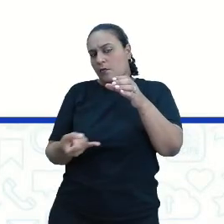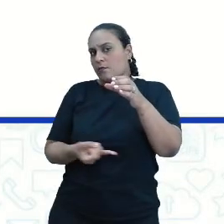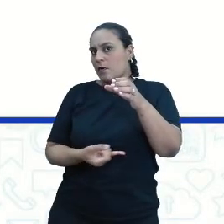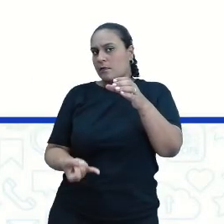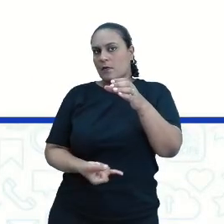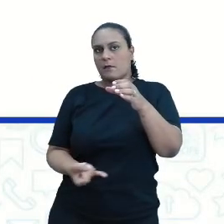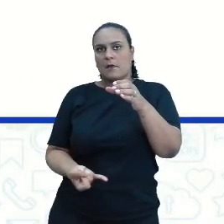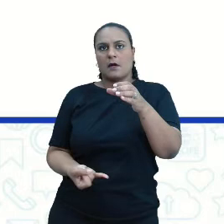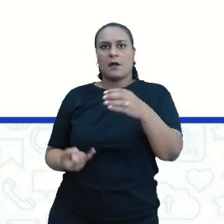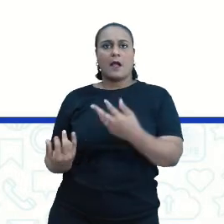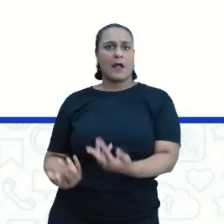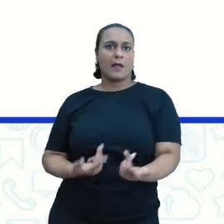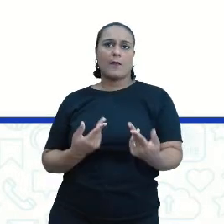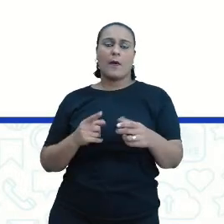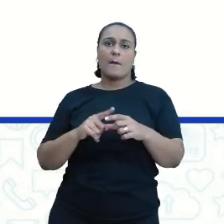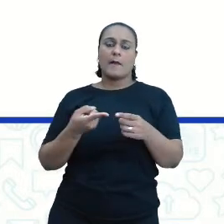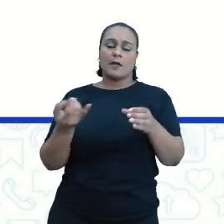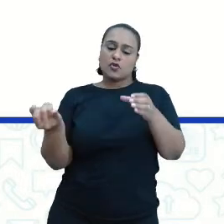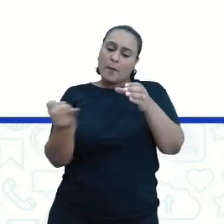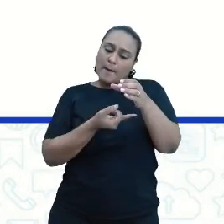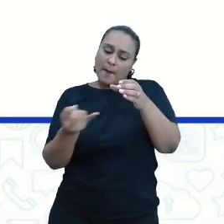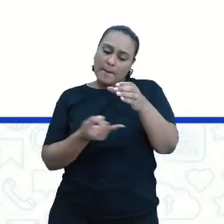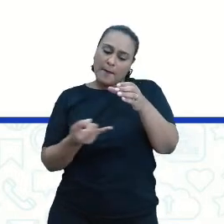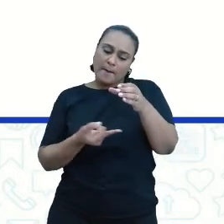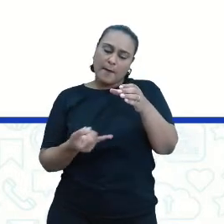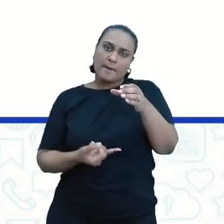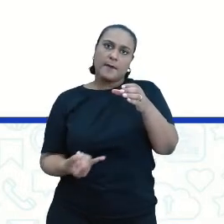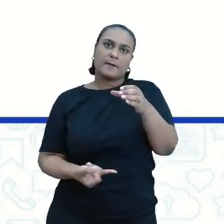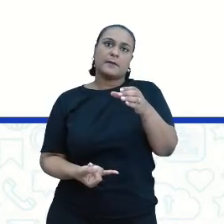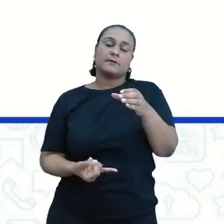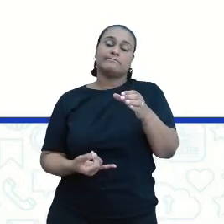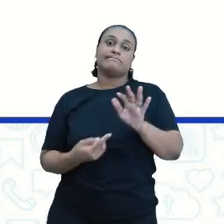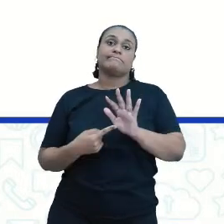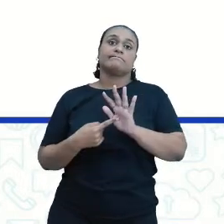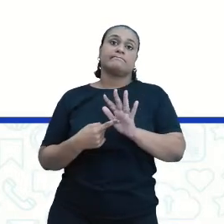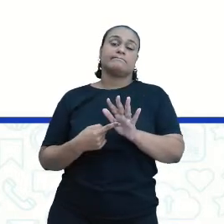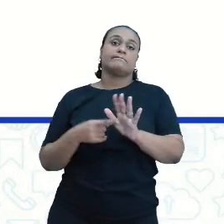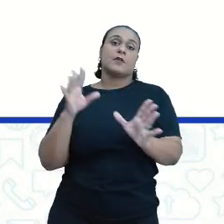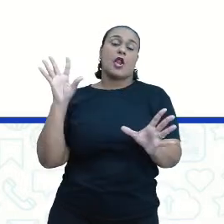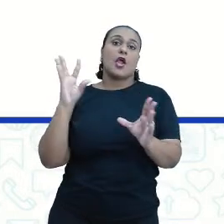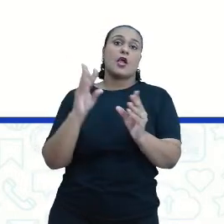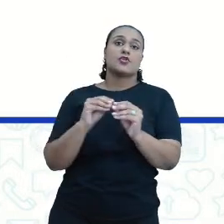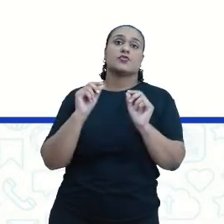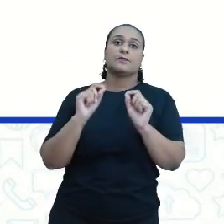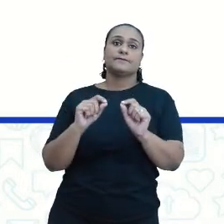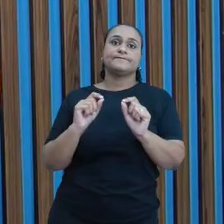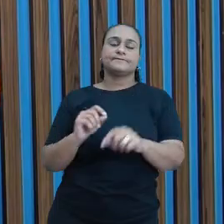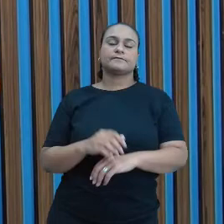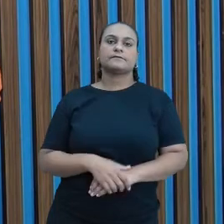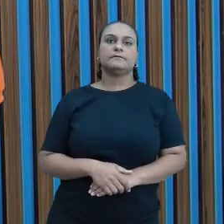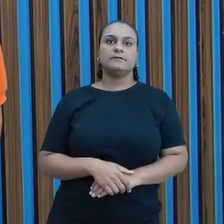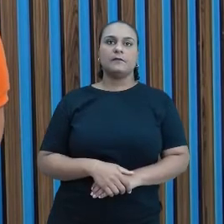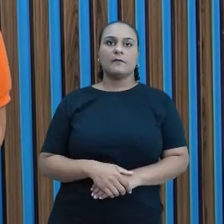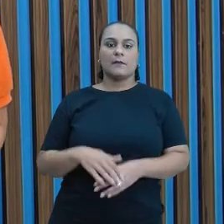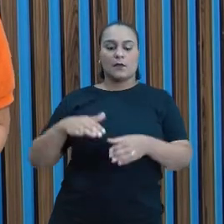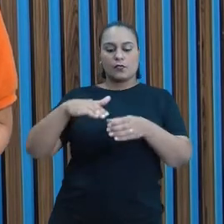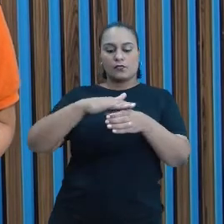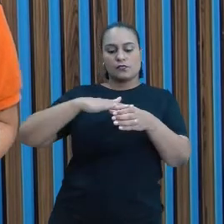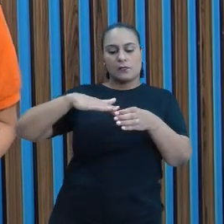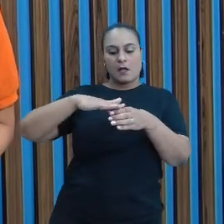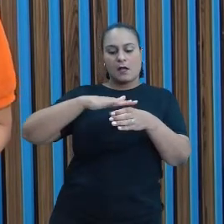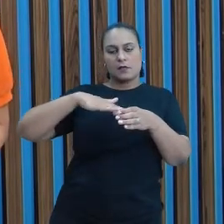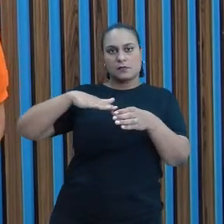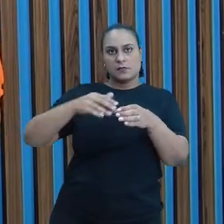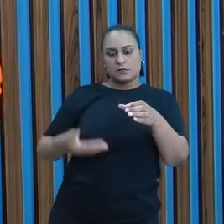objeto que vai aparecer em cada um desses fatiamentos. Então, o que eu estou querendo sintetizar com esse padrão é dizer que o espaço ocupado